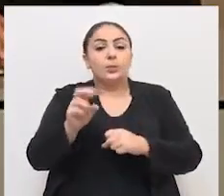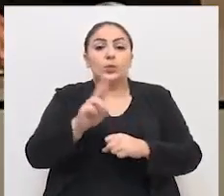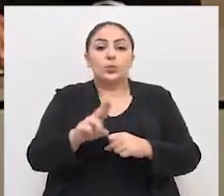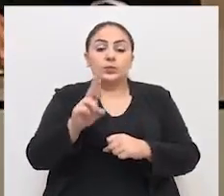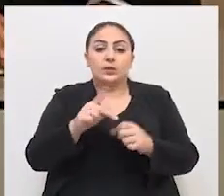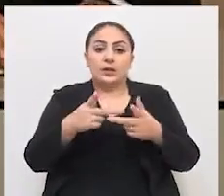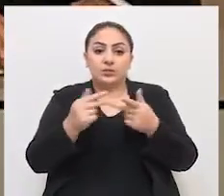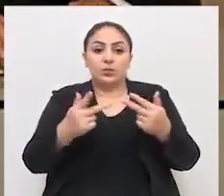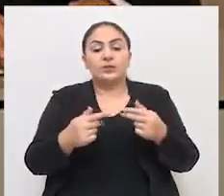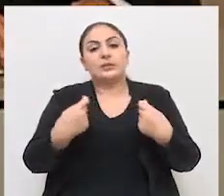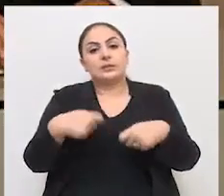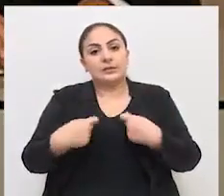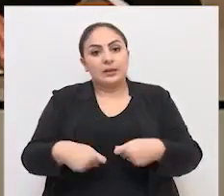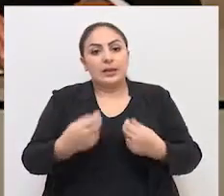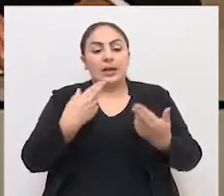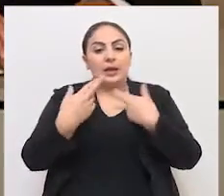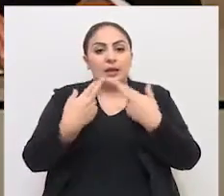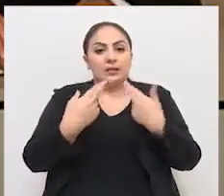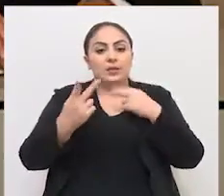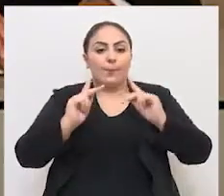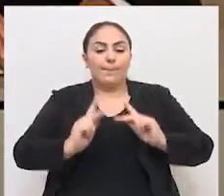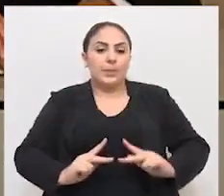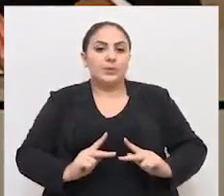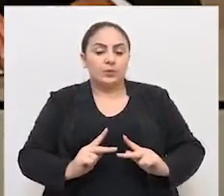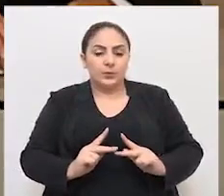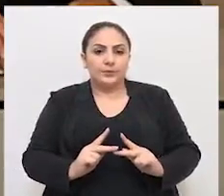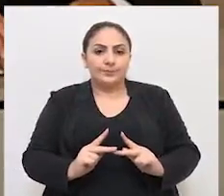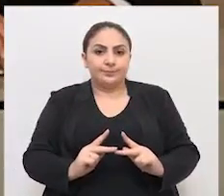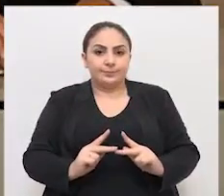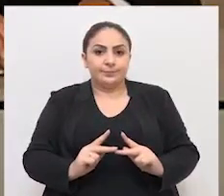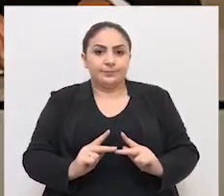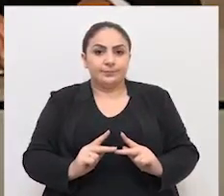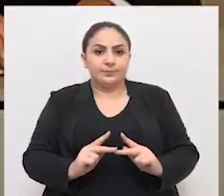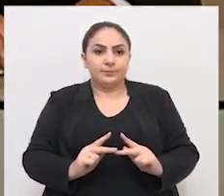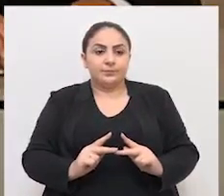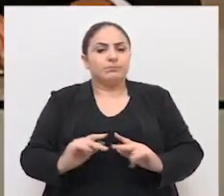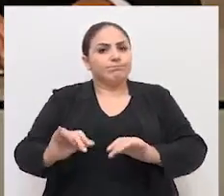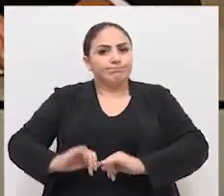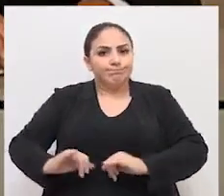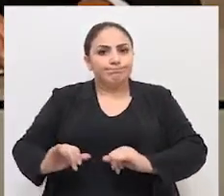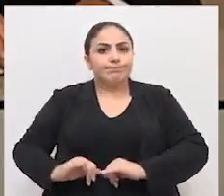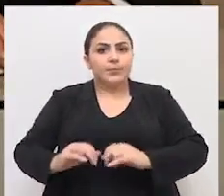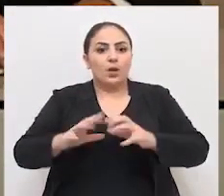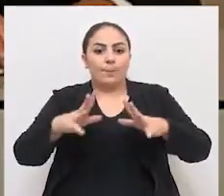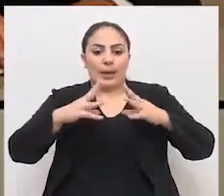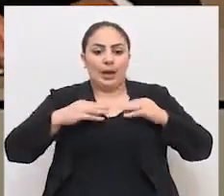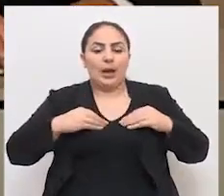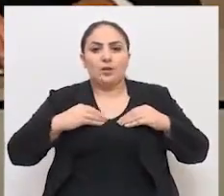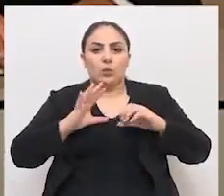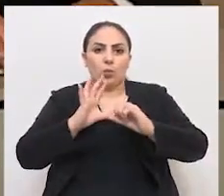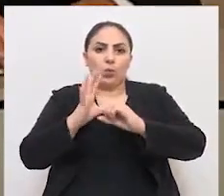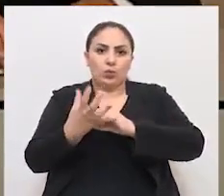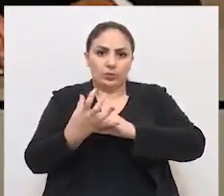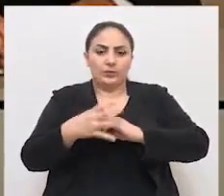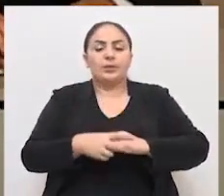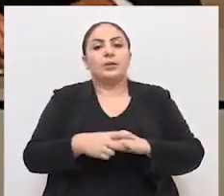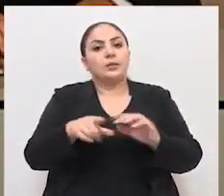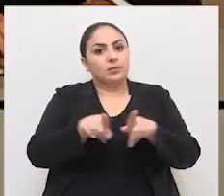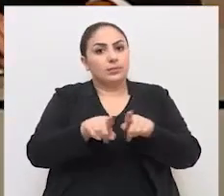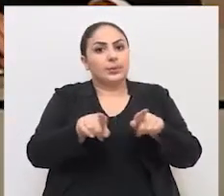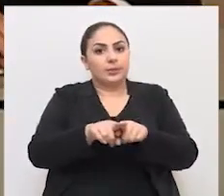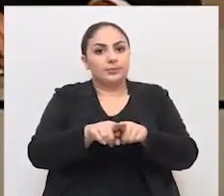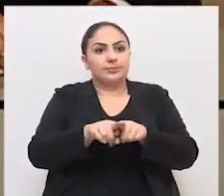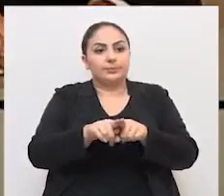podermos adotar as medidas necessárias em relação àquelas pessoas que sofreram o contágio do coronavírus,